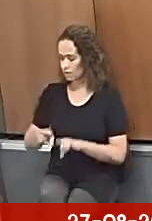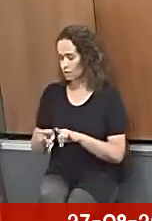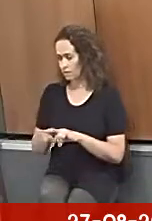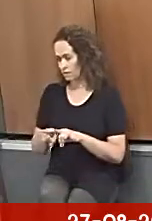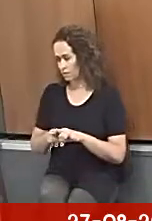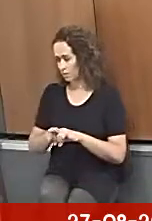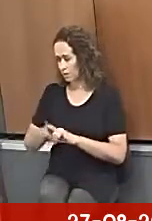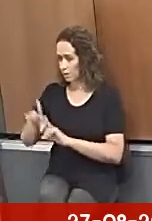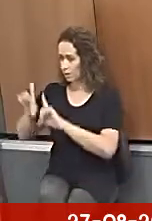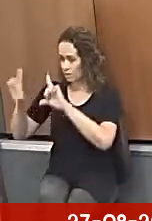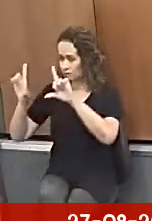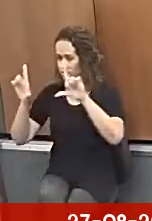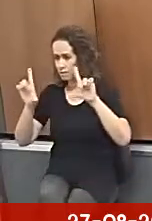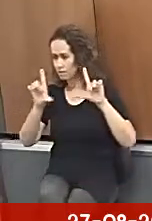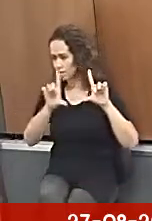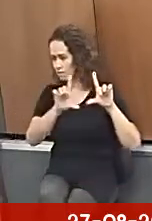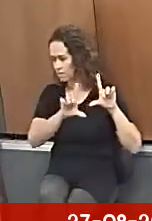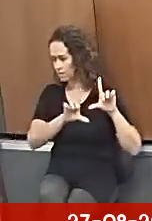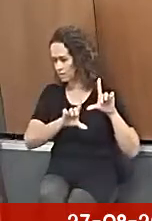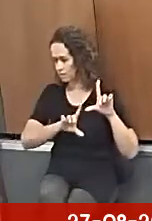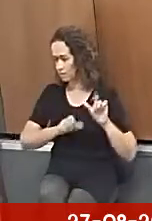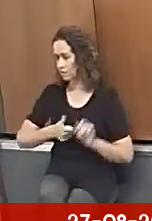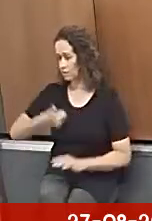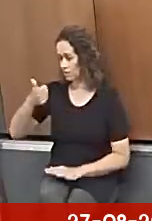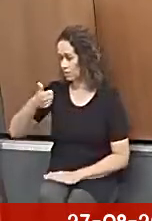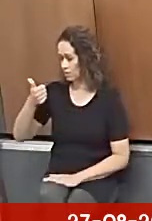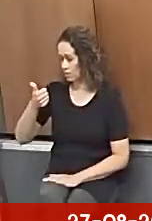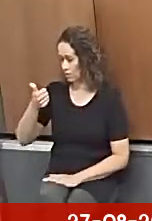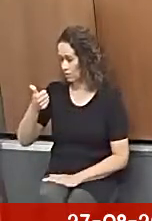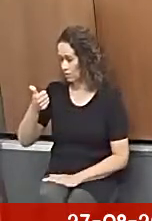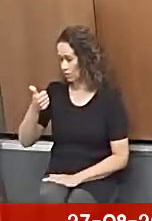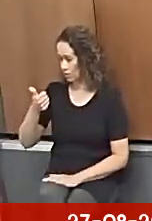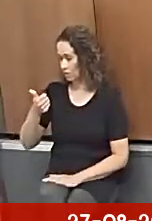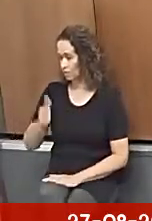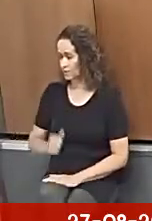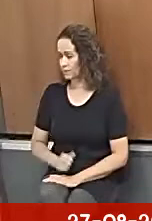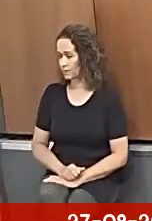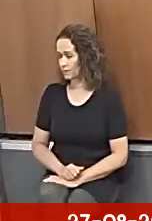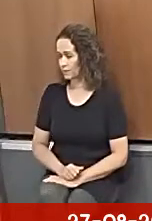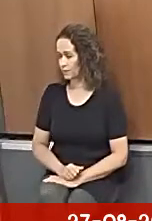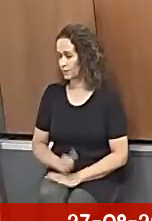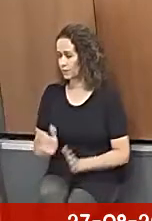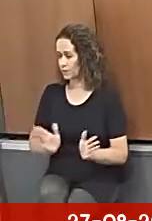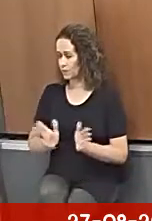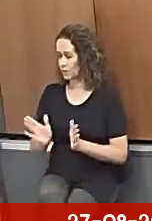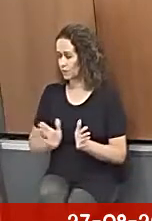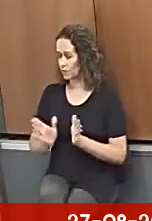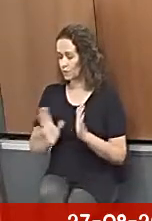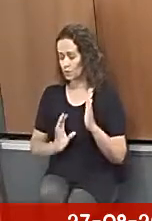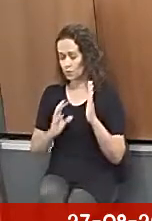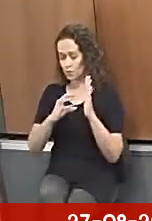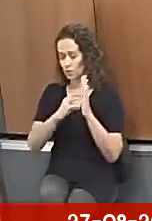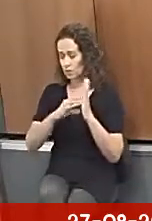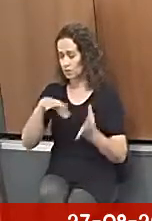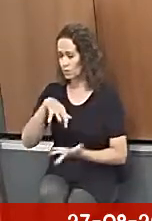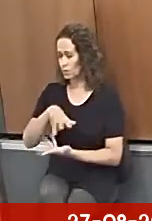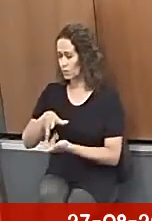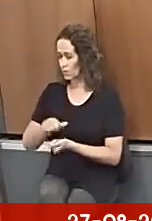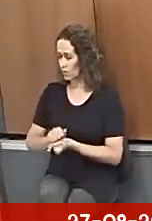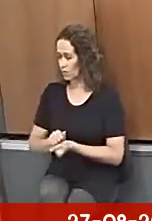nas placas de atendimento prioritário um símbolo mundial do autismo e dá outras providências